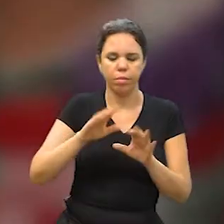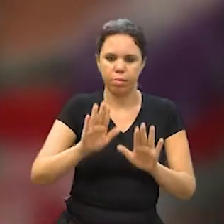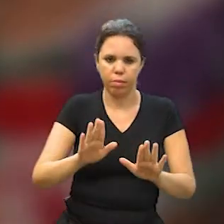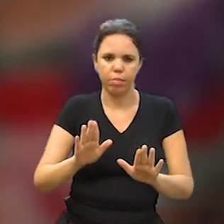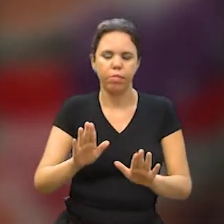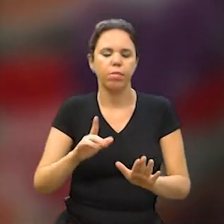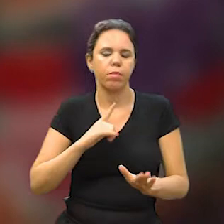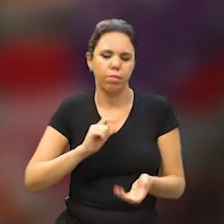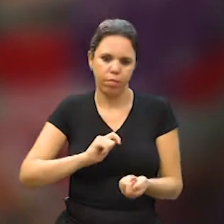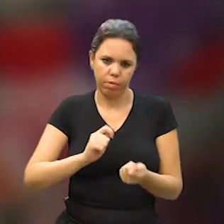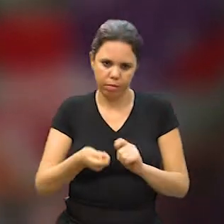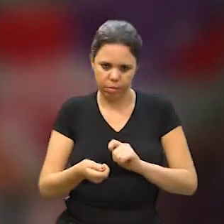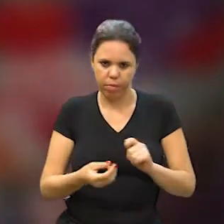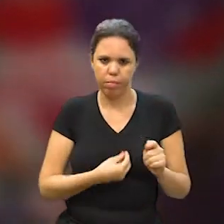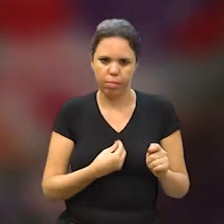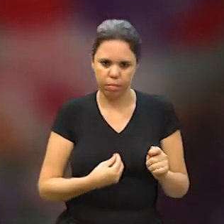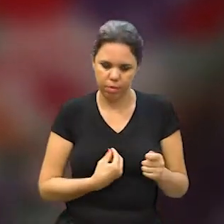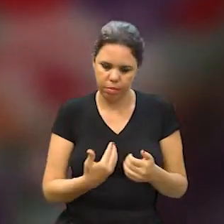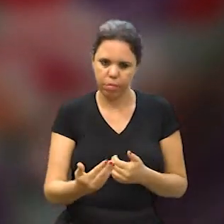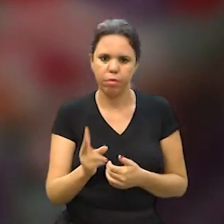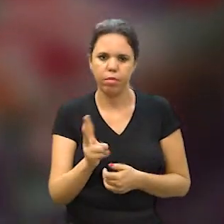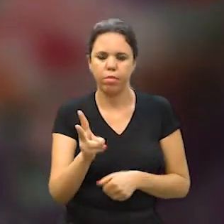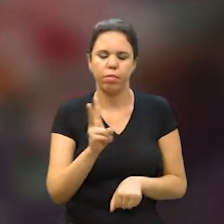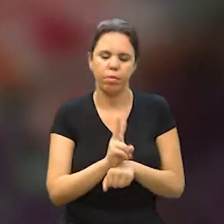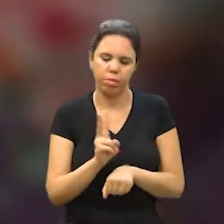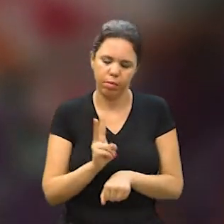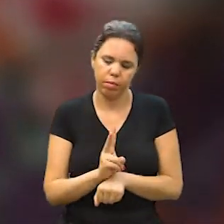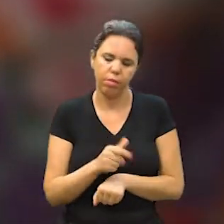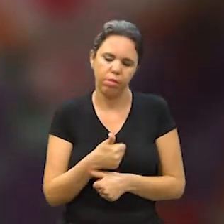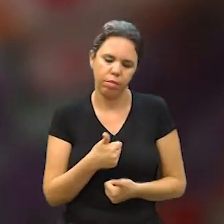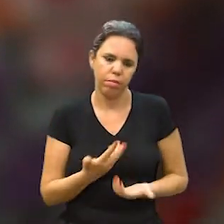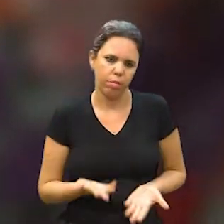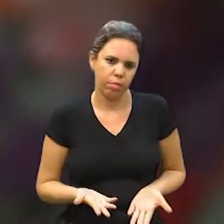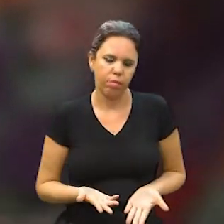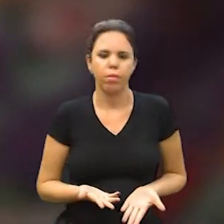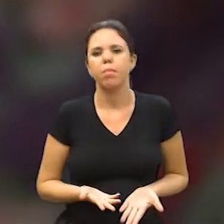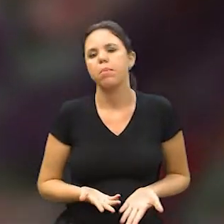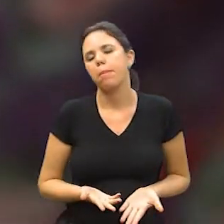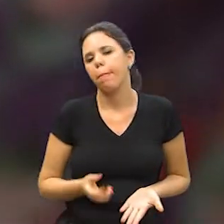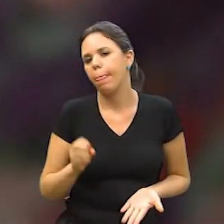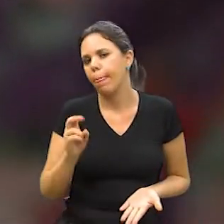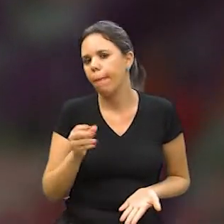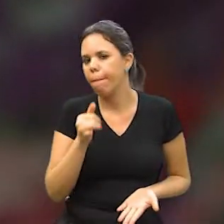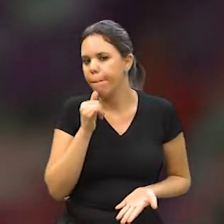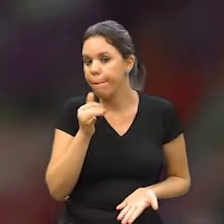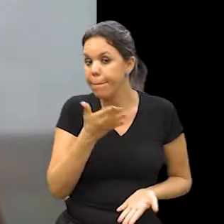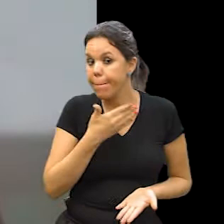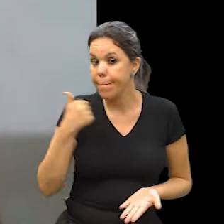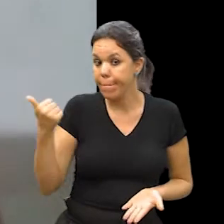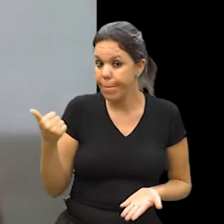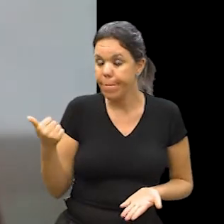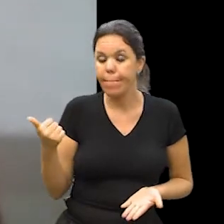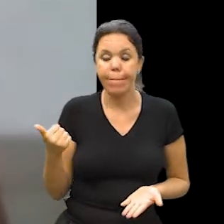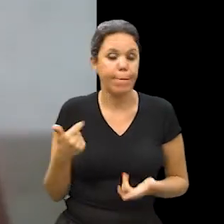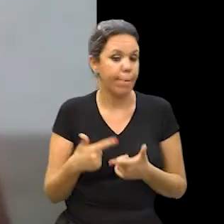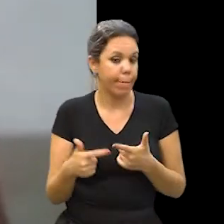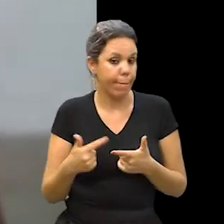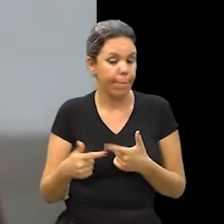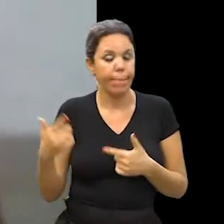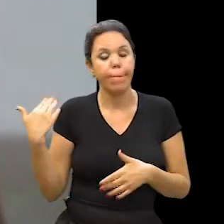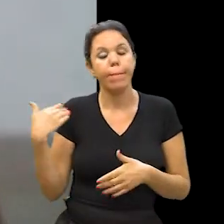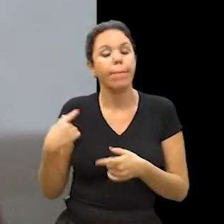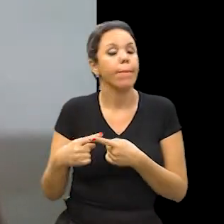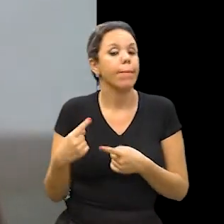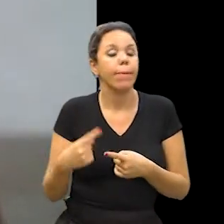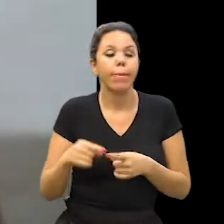pode-se garantir que se preserve por aí, entende? Ou então mesmo vai melhorar aquela situação,